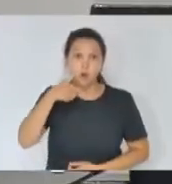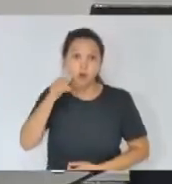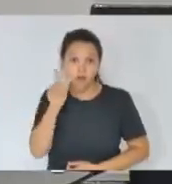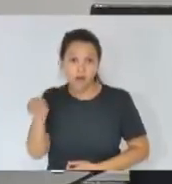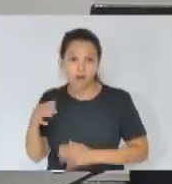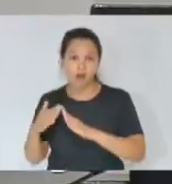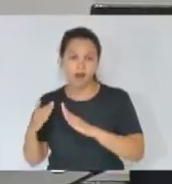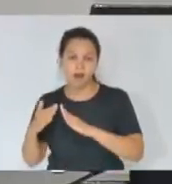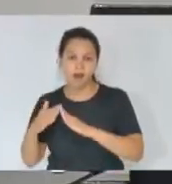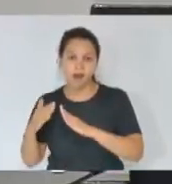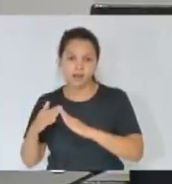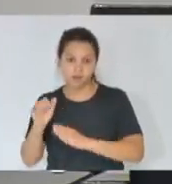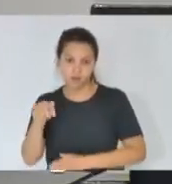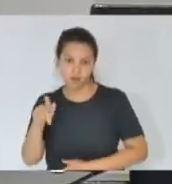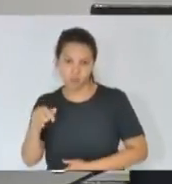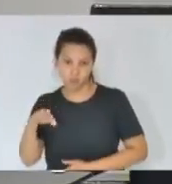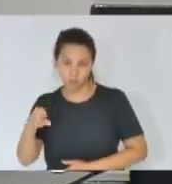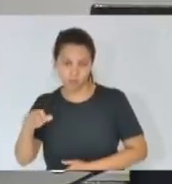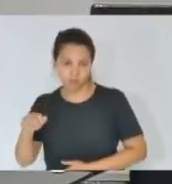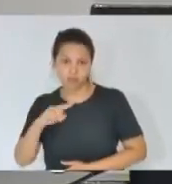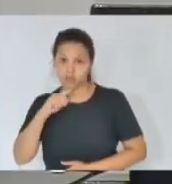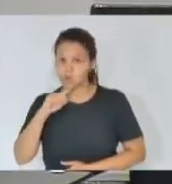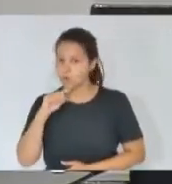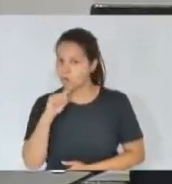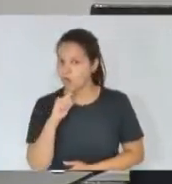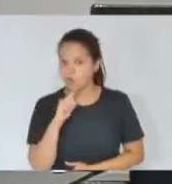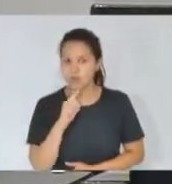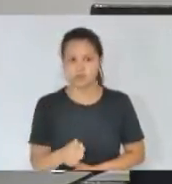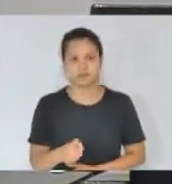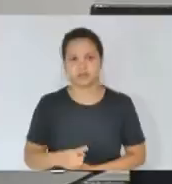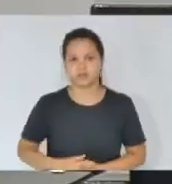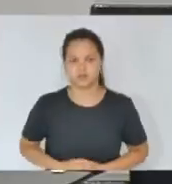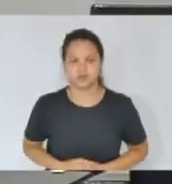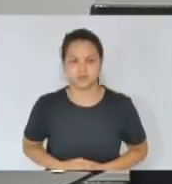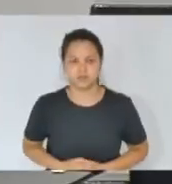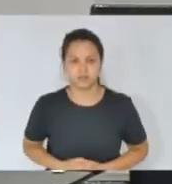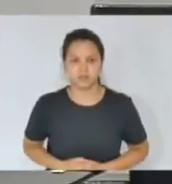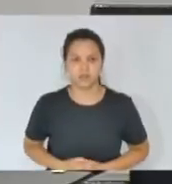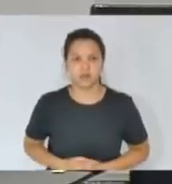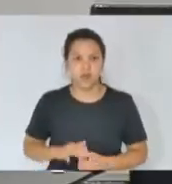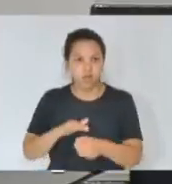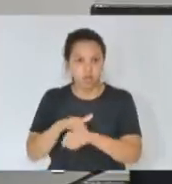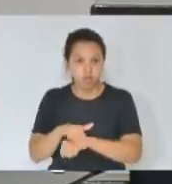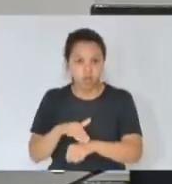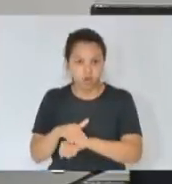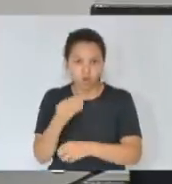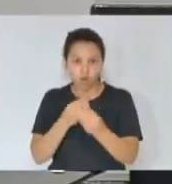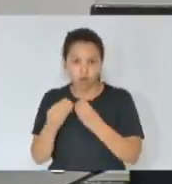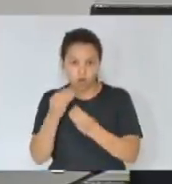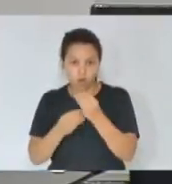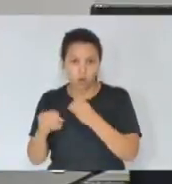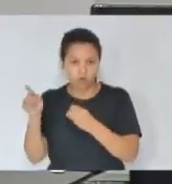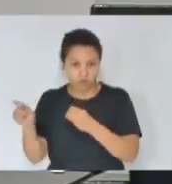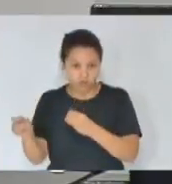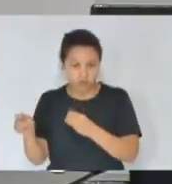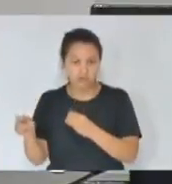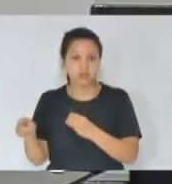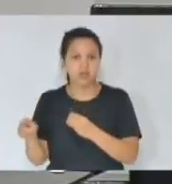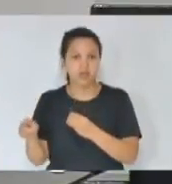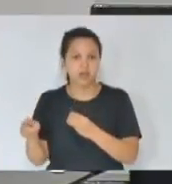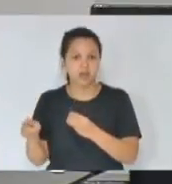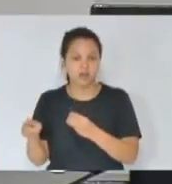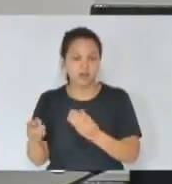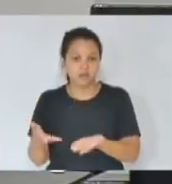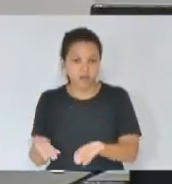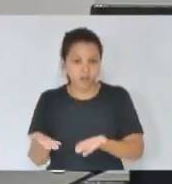não reuniu uma dúzia de deputados para um jantar que o senhor ofereceu? Será que isso